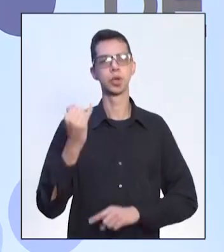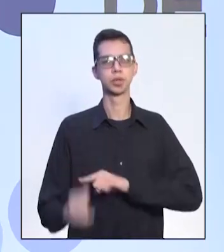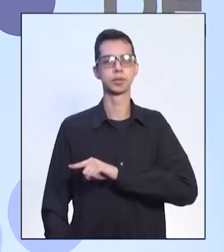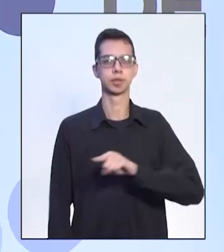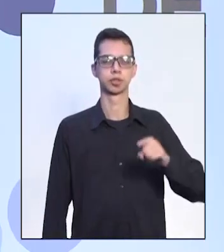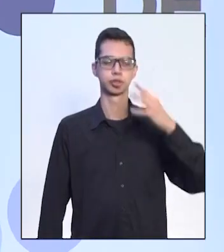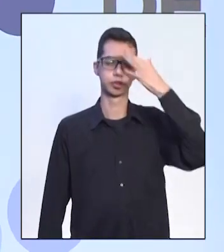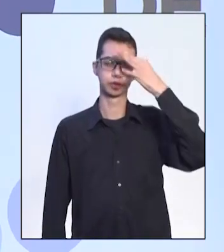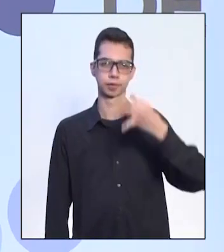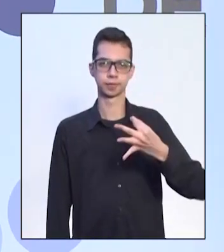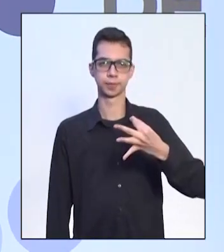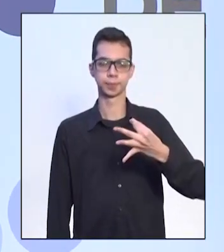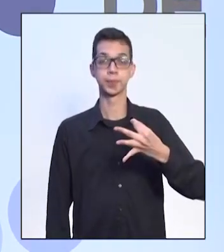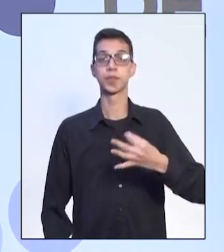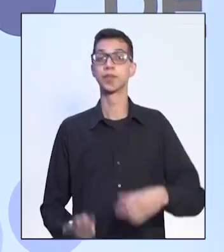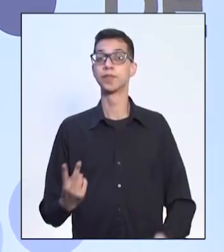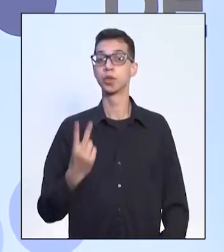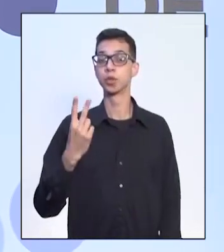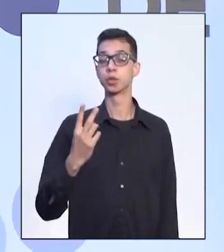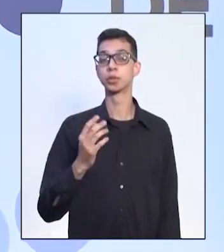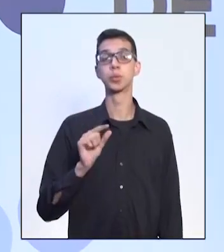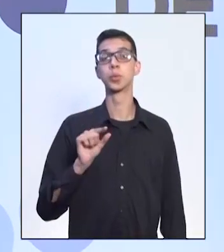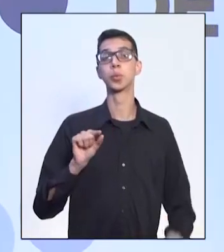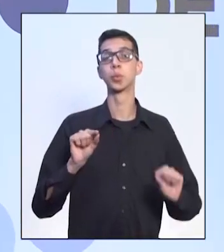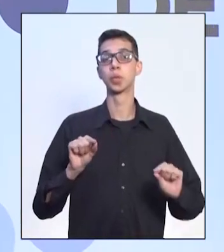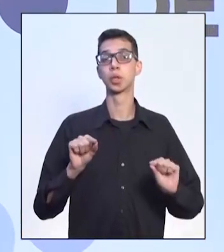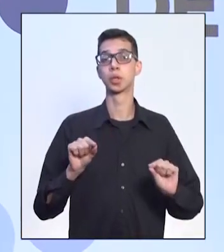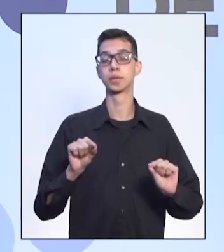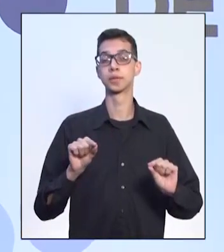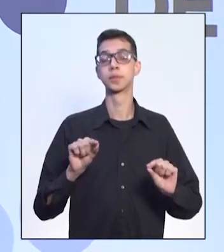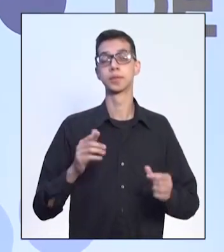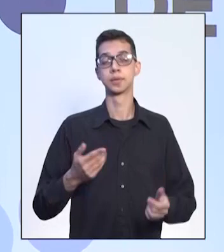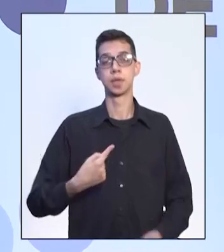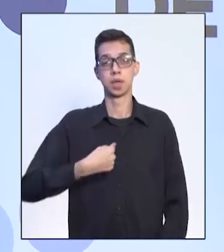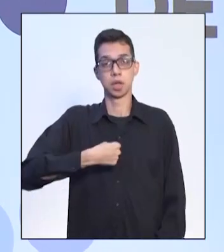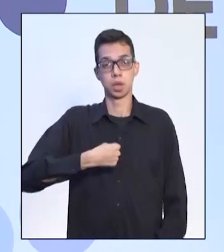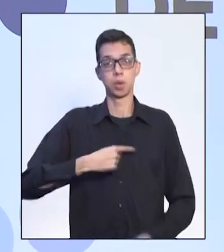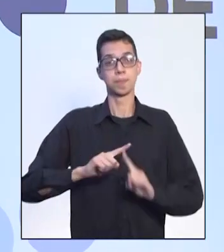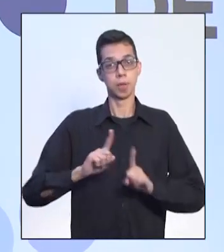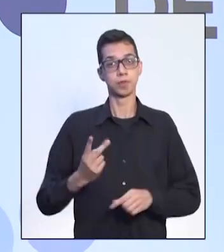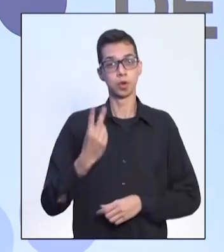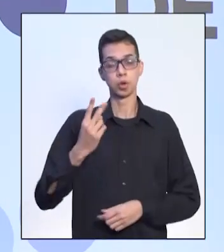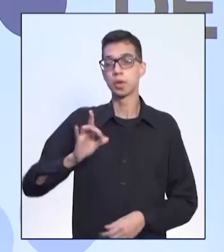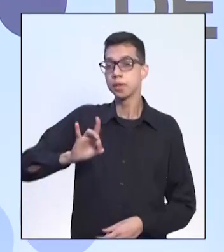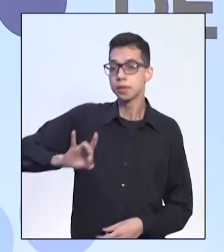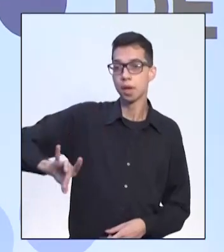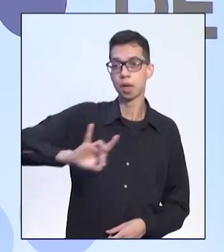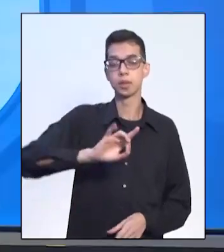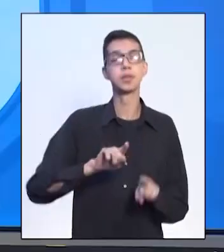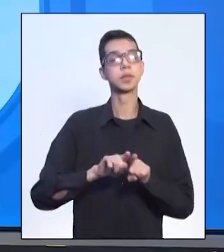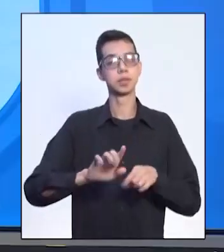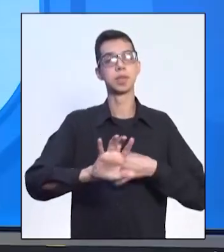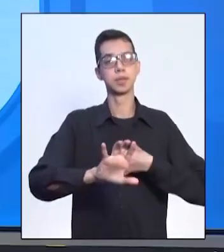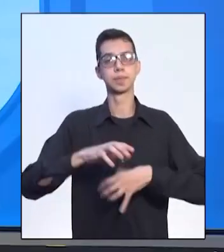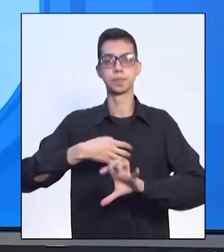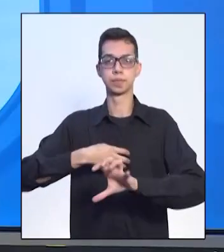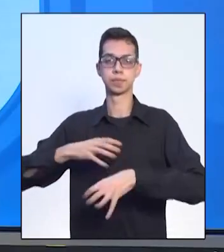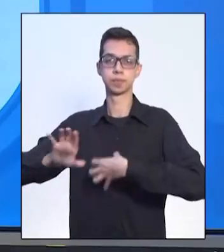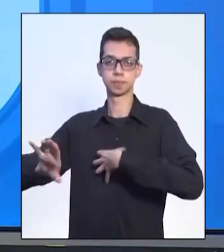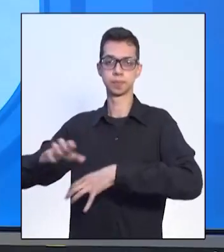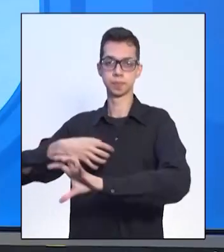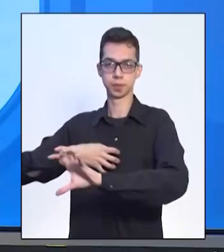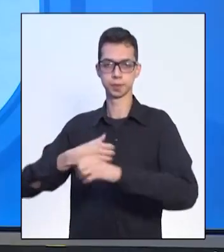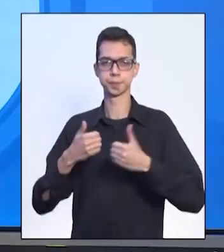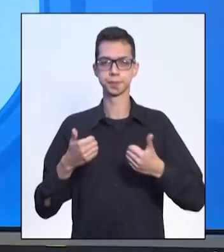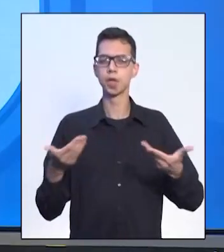gente valorizar o eu que existe nos outros, o eu que existe em cada um. Nós vamos colocar uma telinha agora para vocês